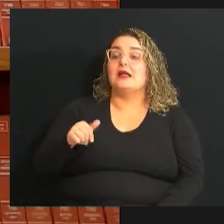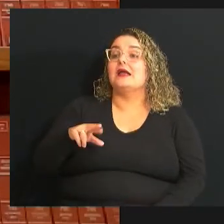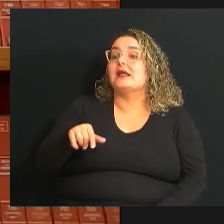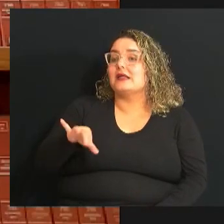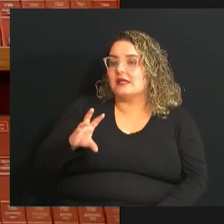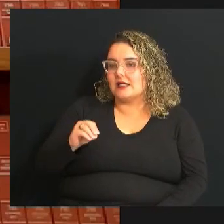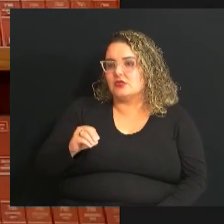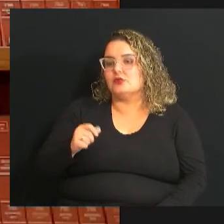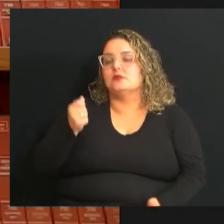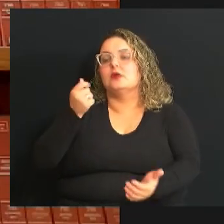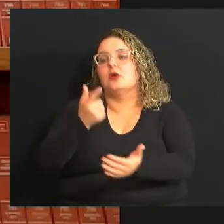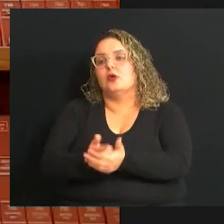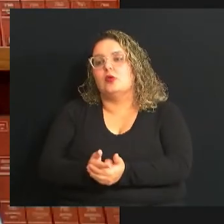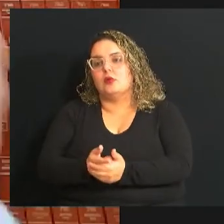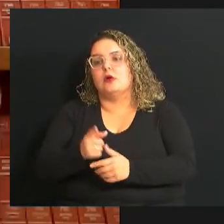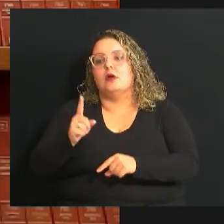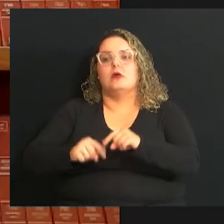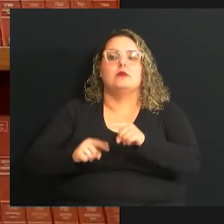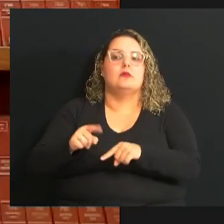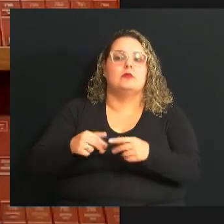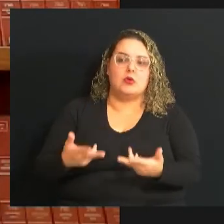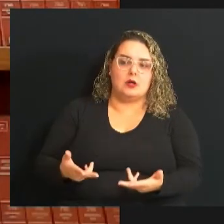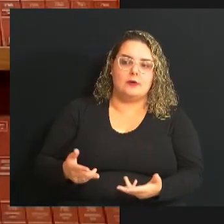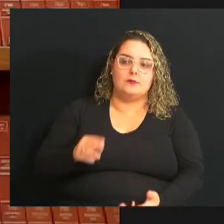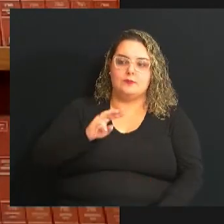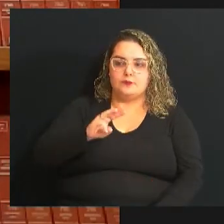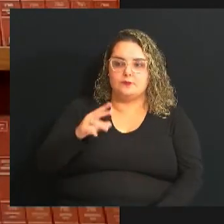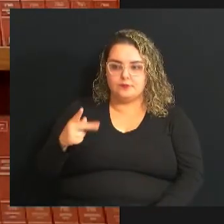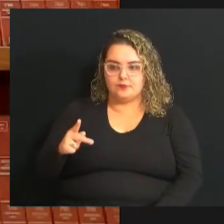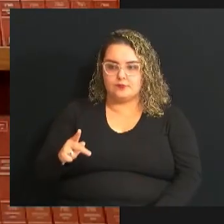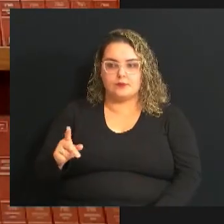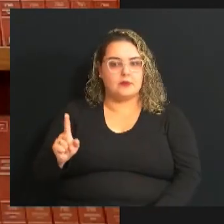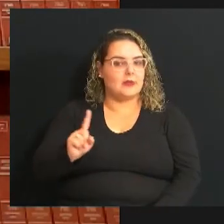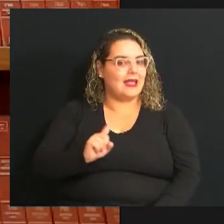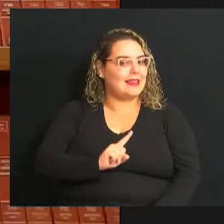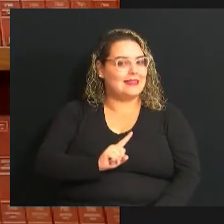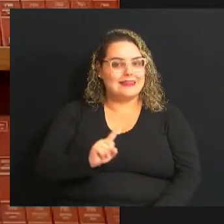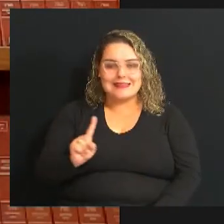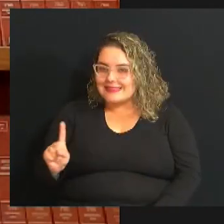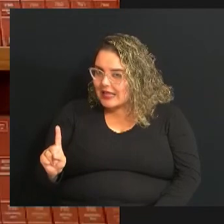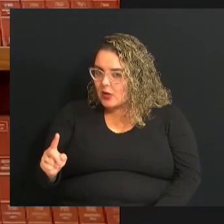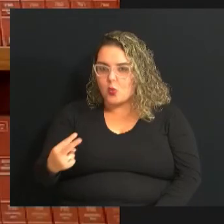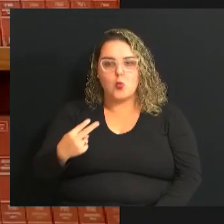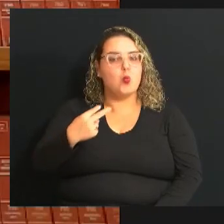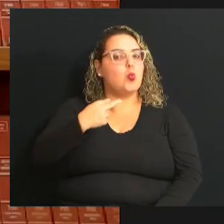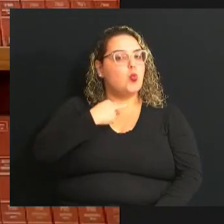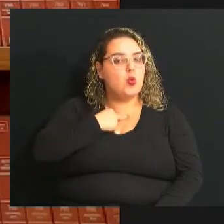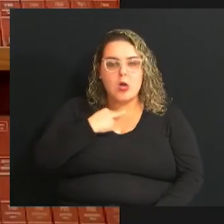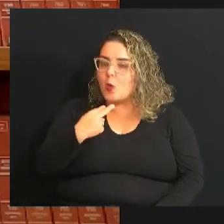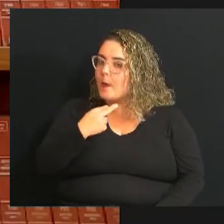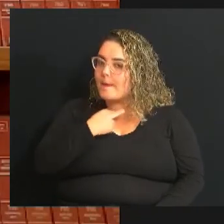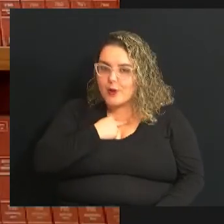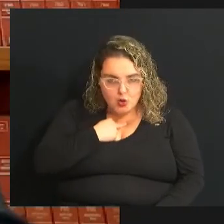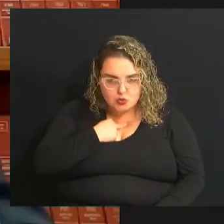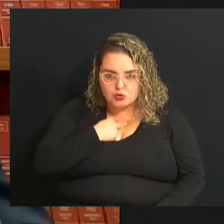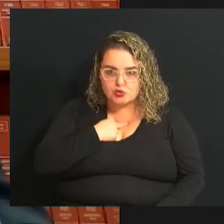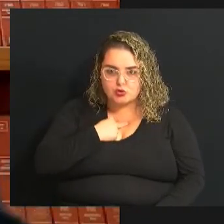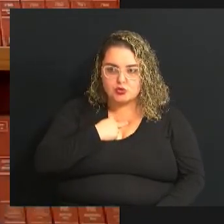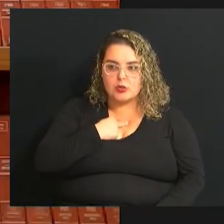Olha só, essa sua pergunta ela é muito interessante. O brasileiro, em regra, a Black Friday significa Sexta-feira Negra, tem